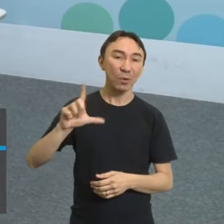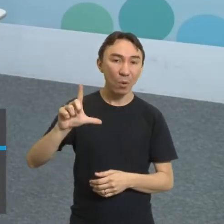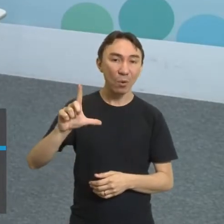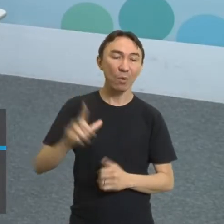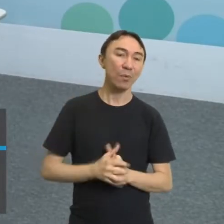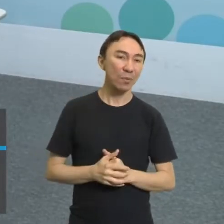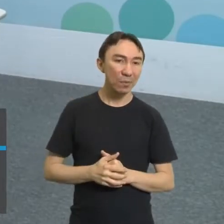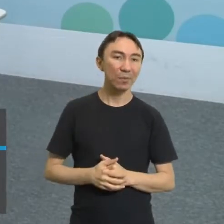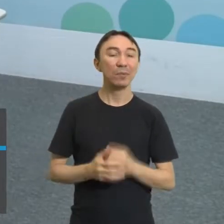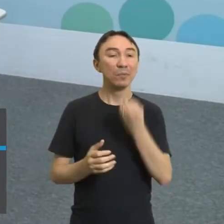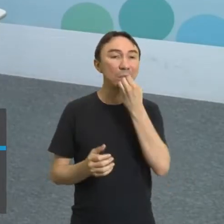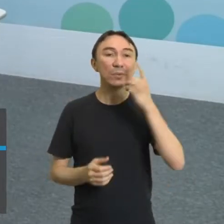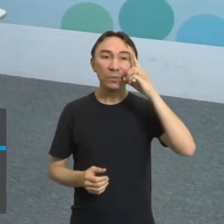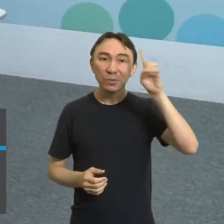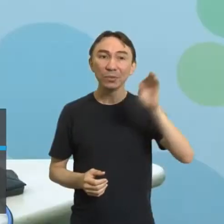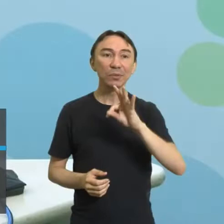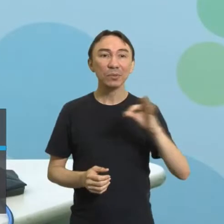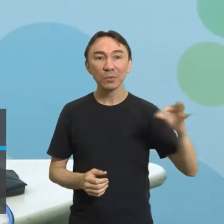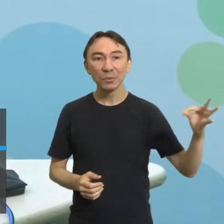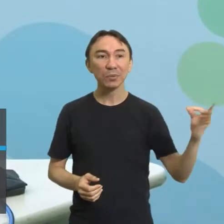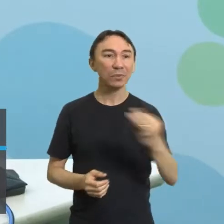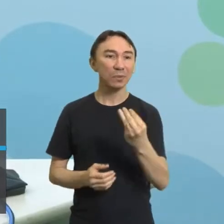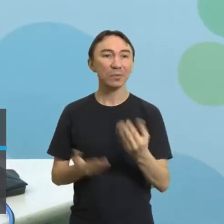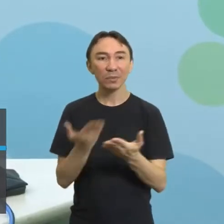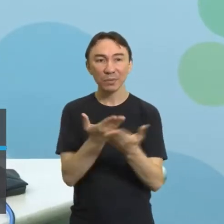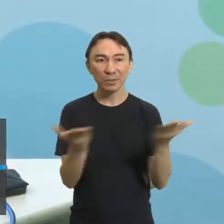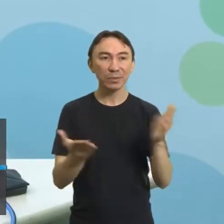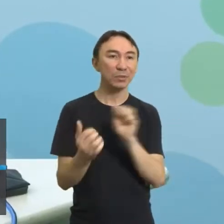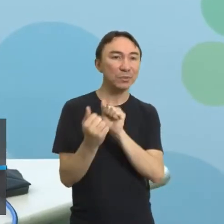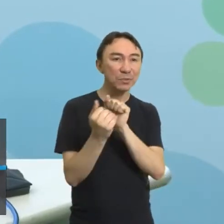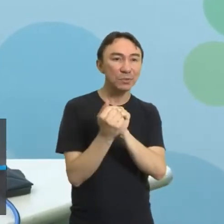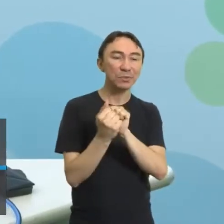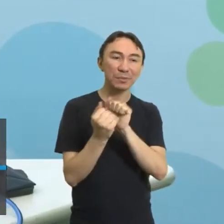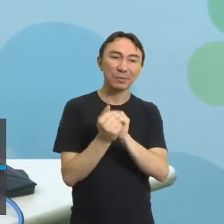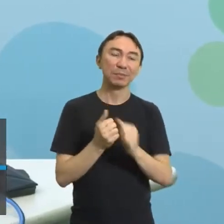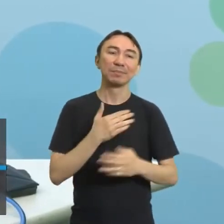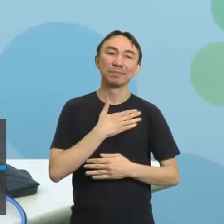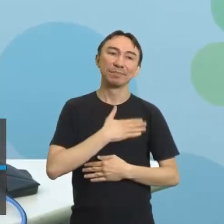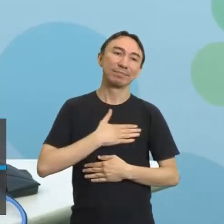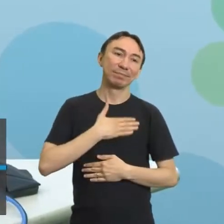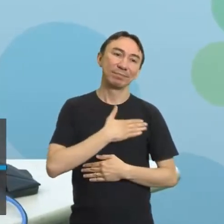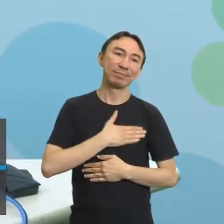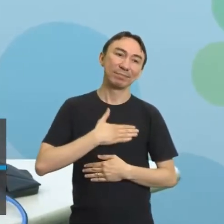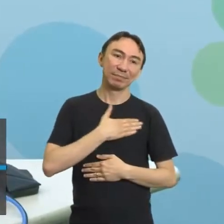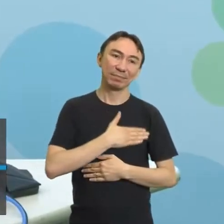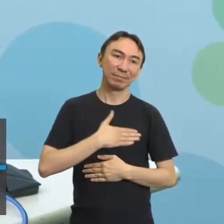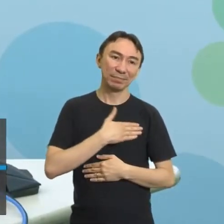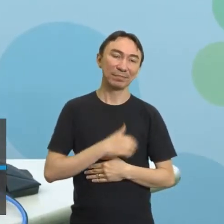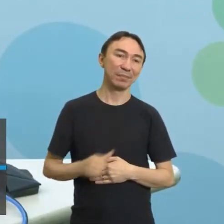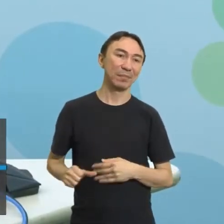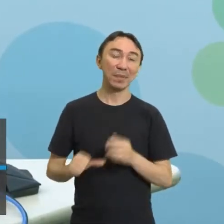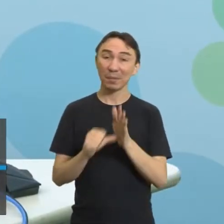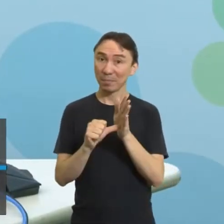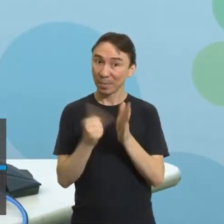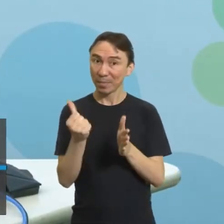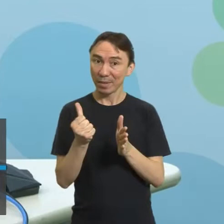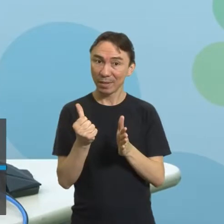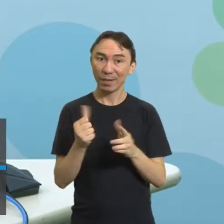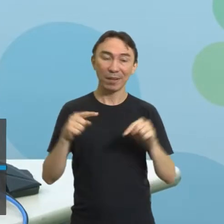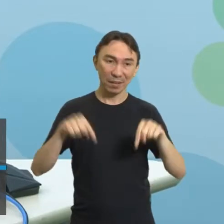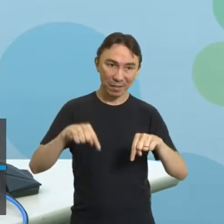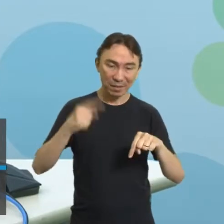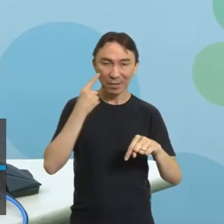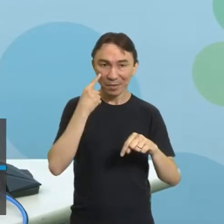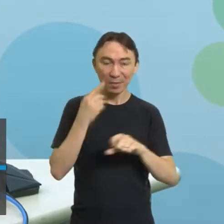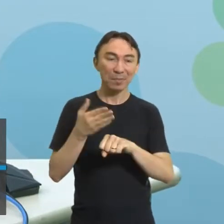dia a todos e todas. É um prazer estar com vocês aqui. É a minha primeira participação nesse ciclo,